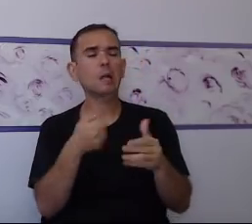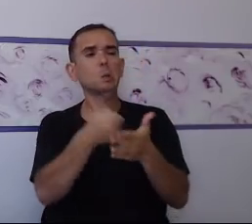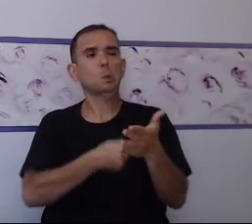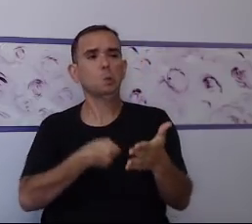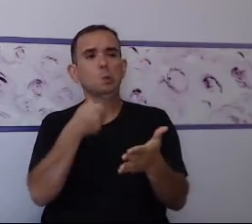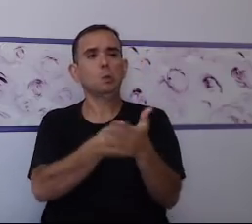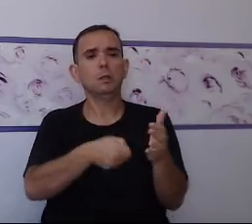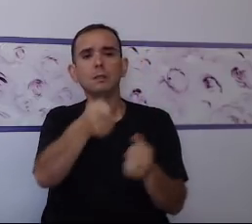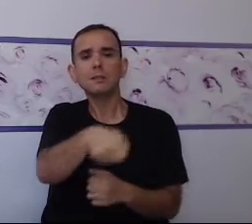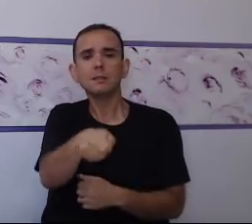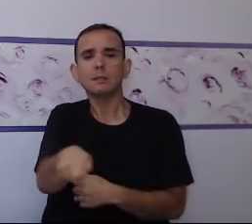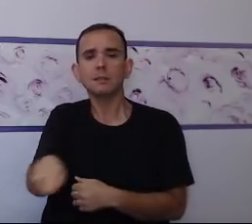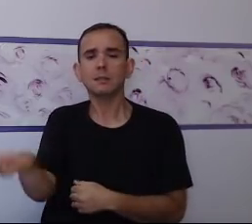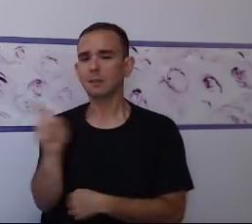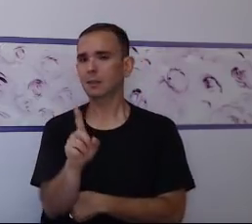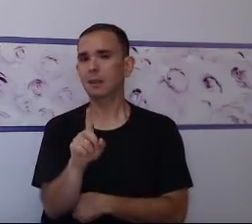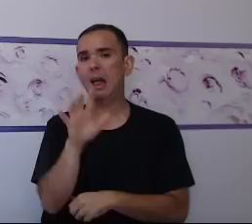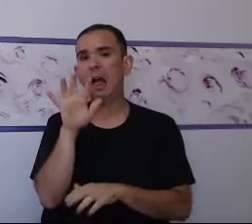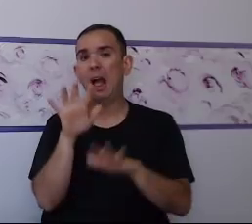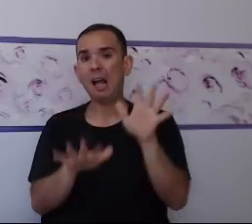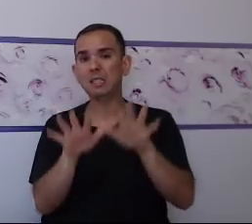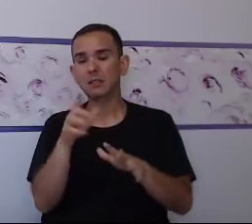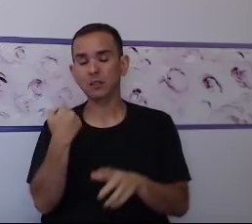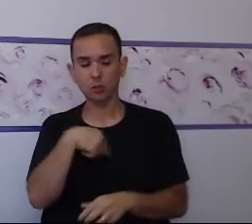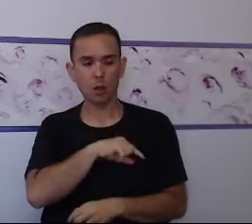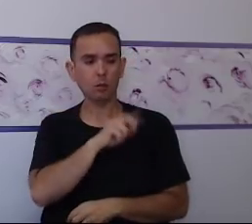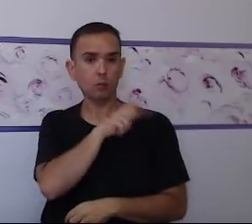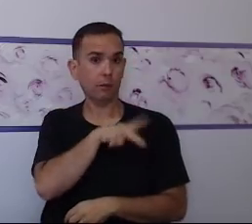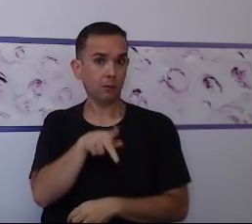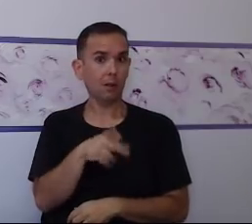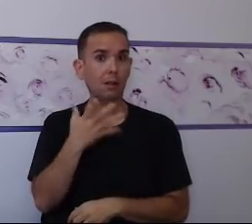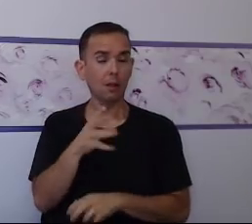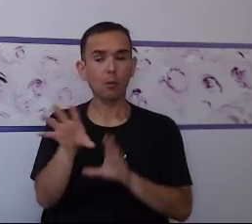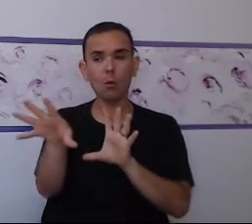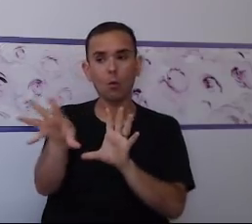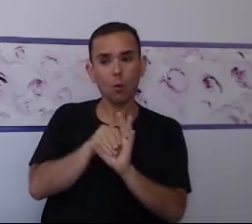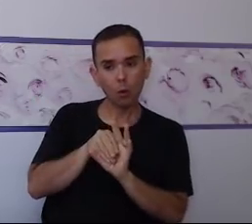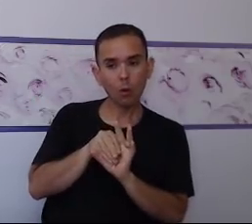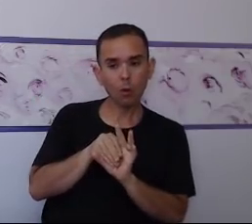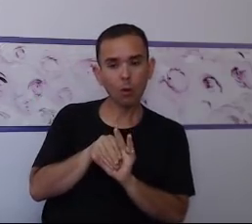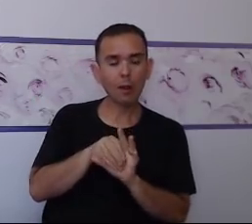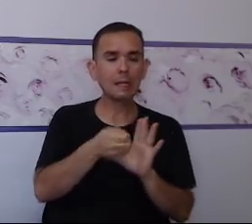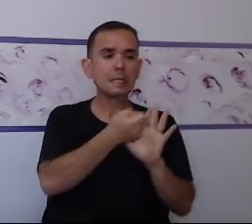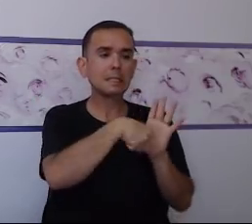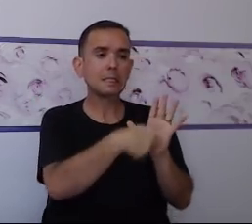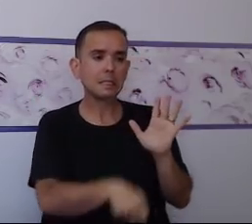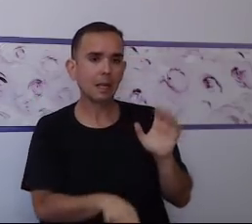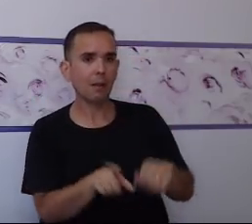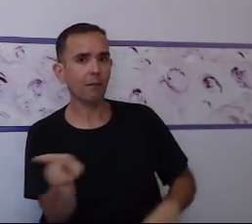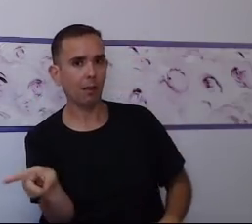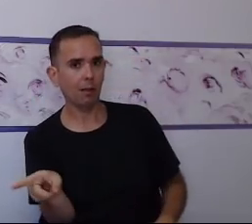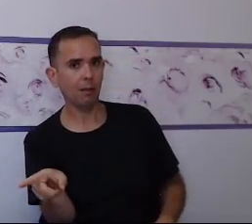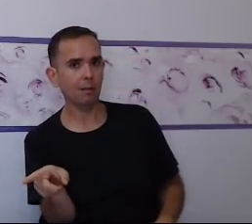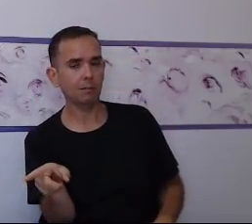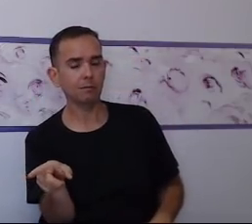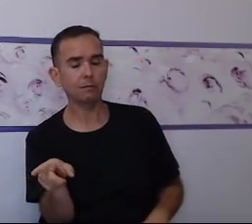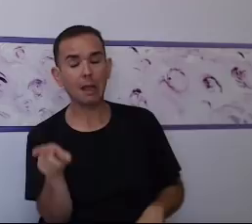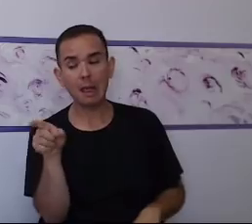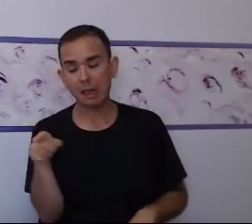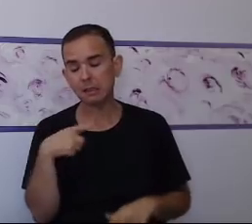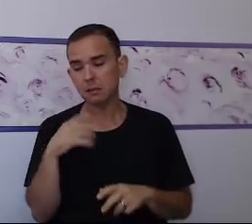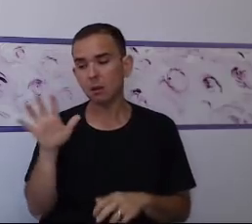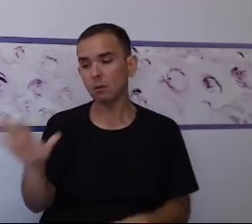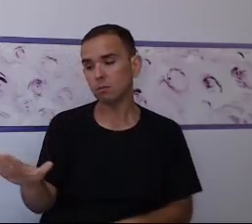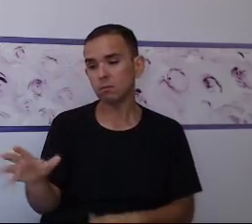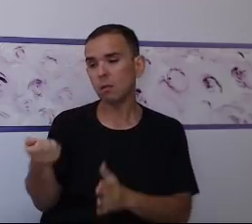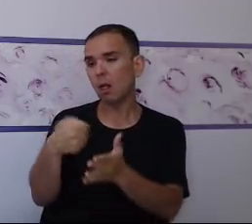na escrita. Muitas vezes, nós como professores queremos copiar e escrever para esse aluno. Então, ele está ali, né,